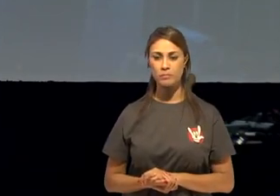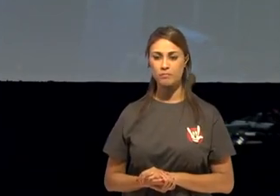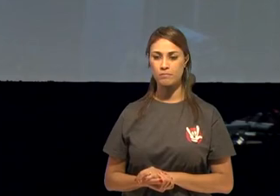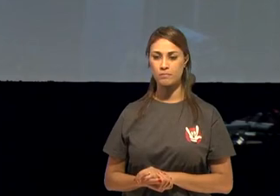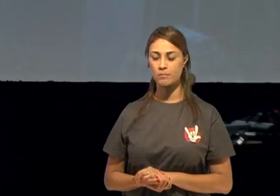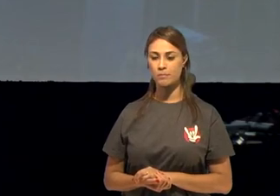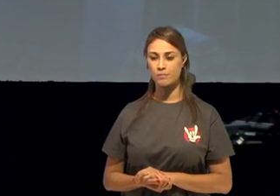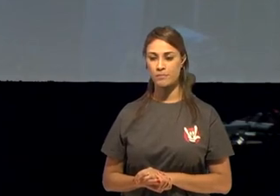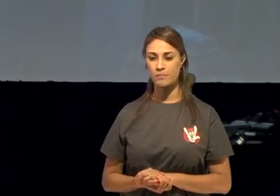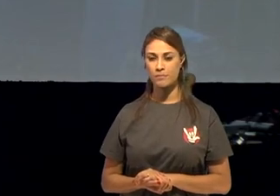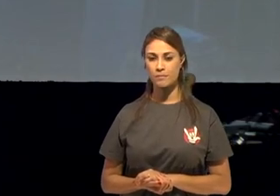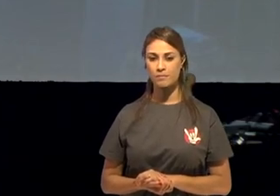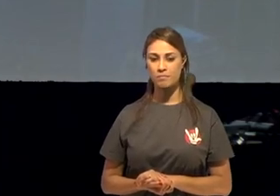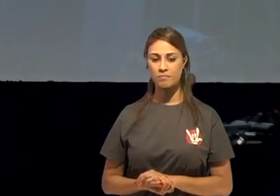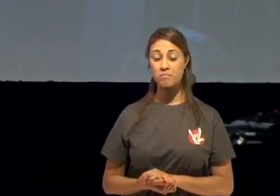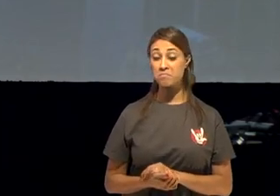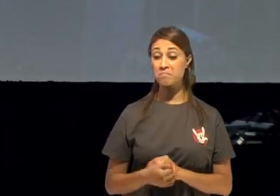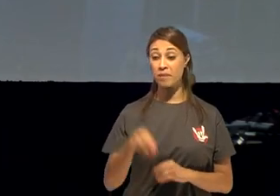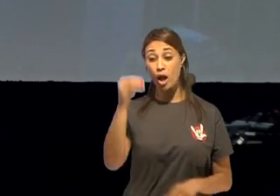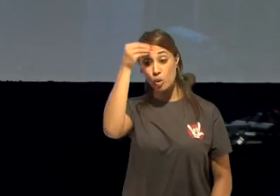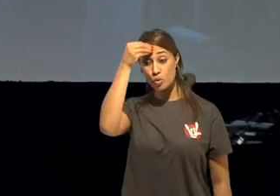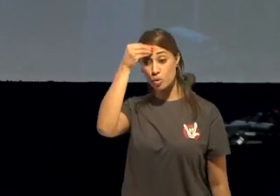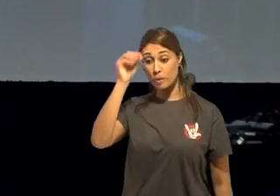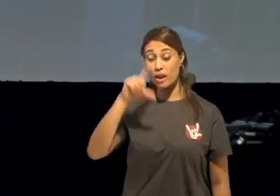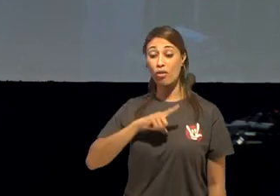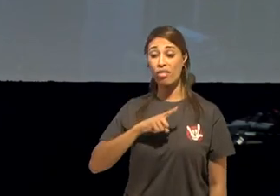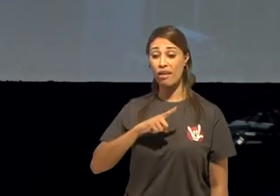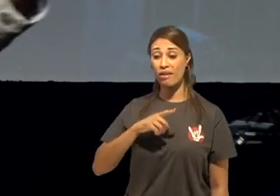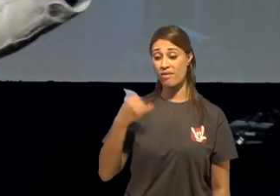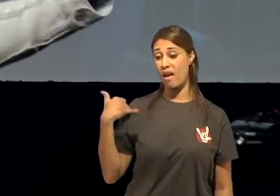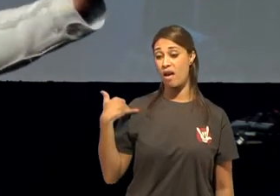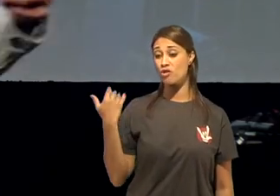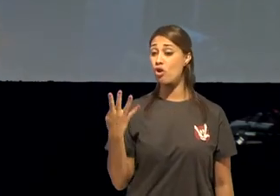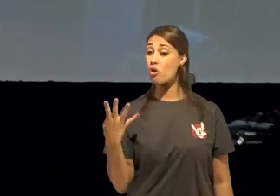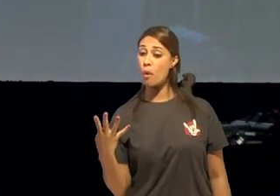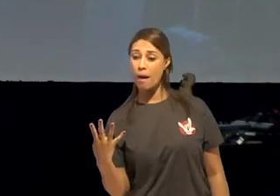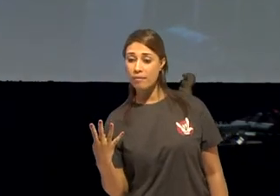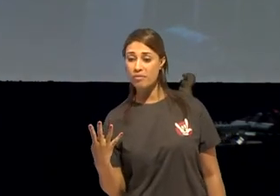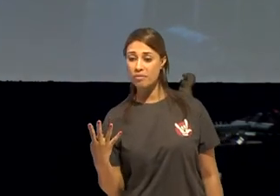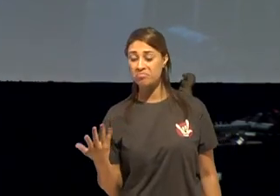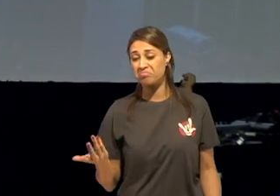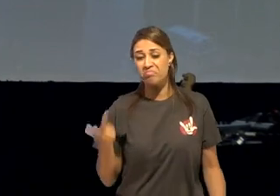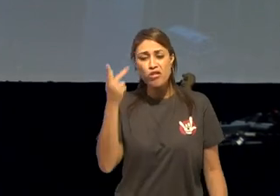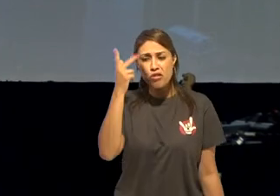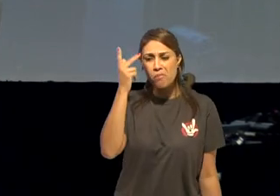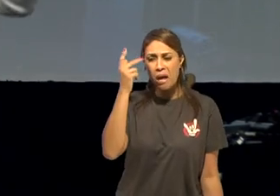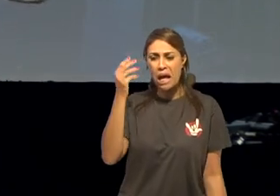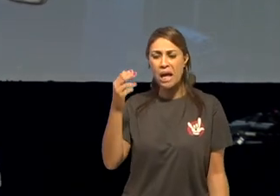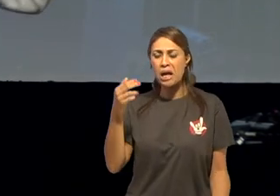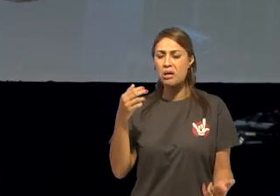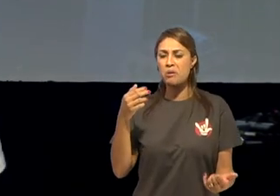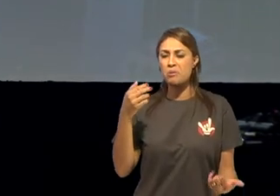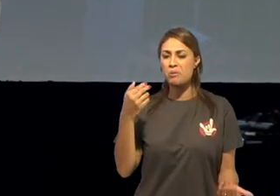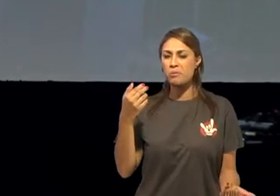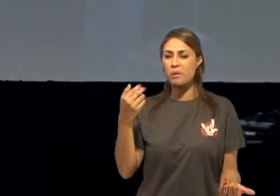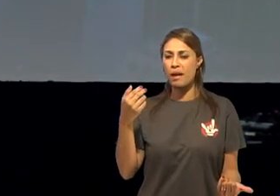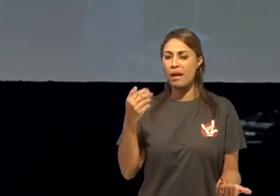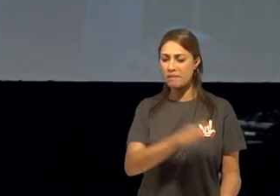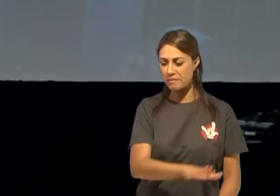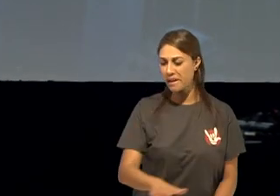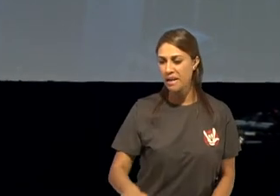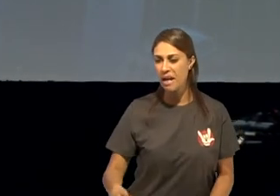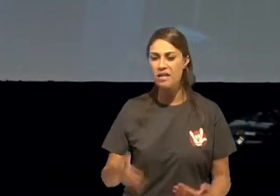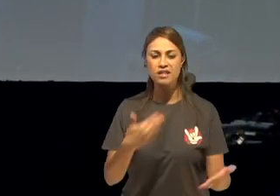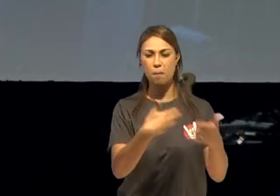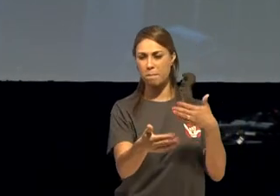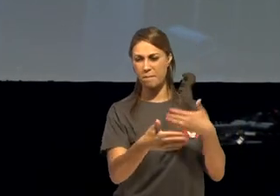relacionamentos. Pessoas que não têm relacionamentos profundos não têm uma grande história com ninguém. Por isso trocam de igrejas, por isso